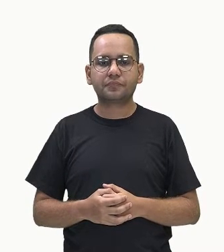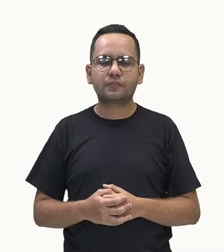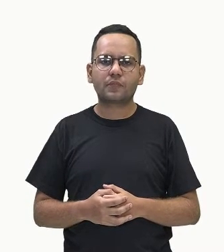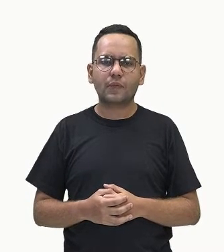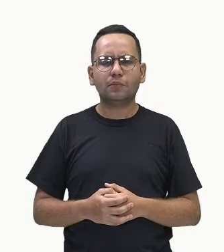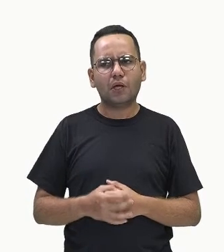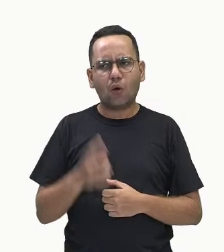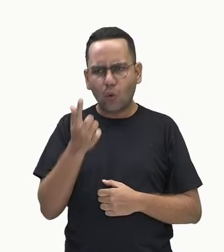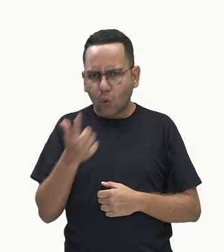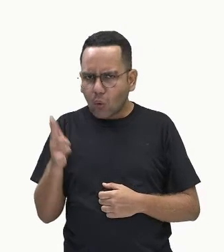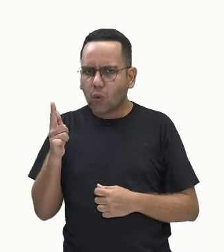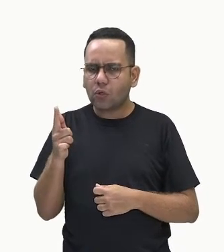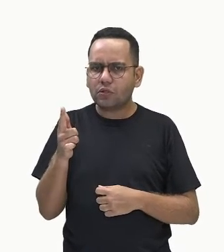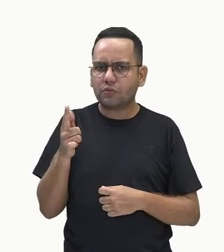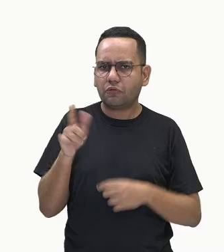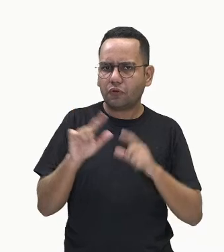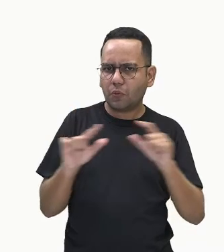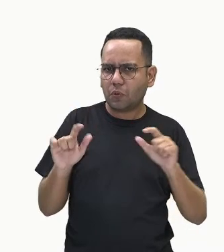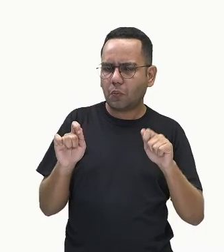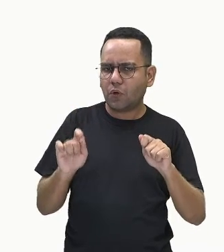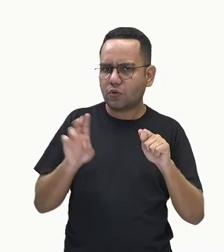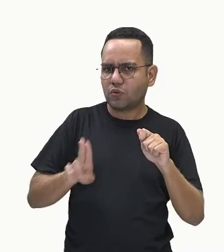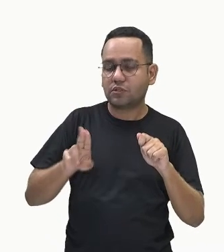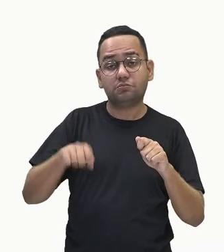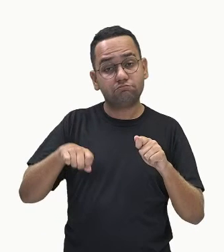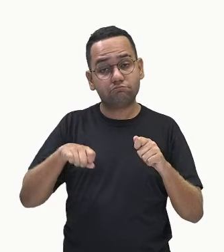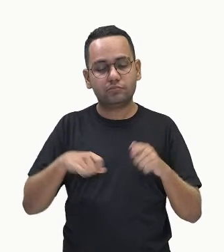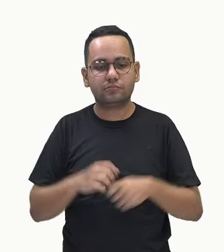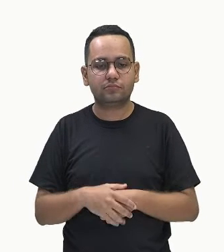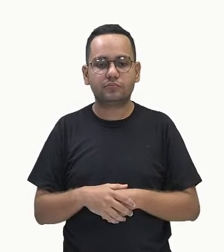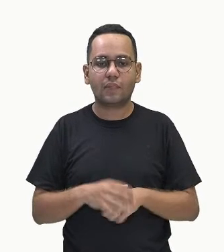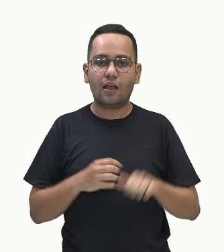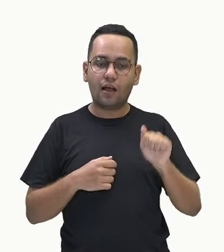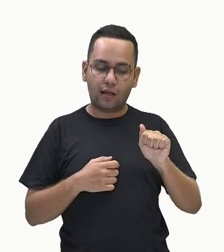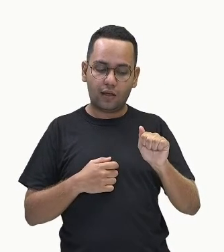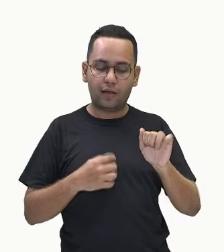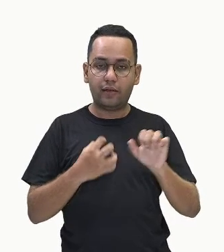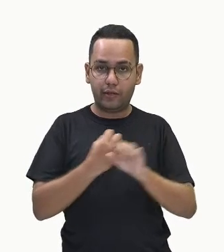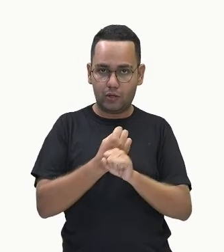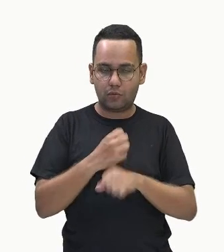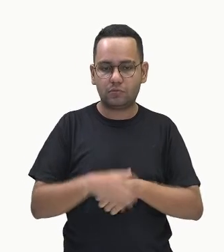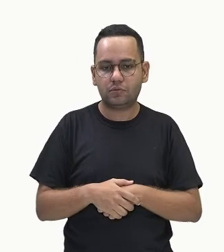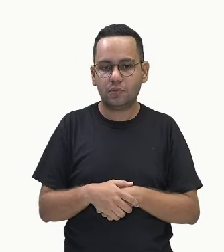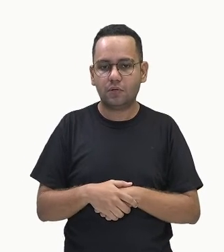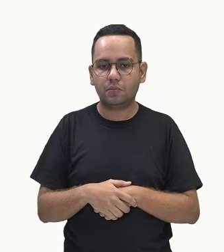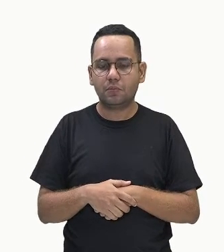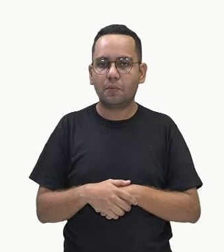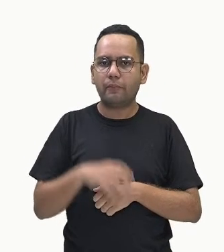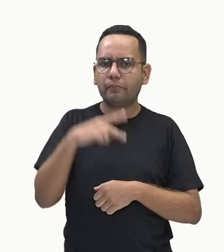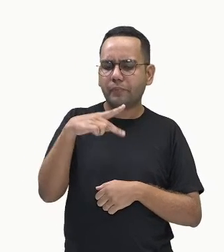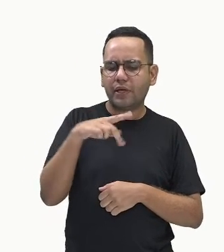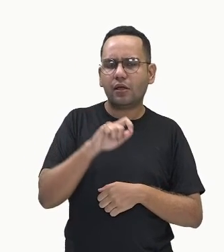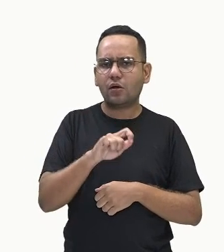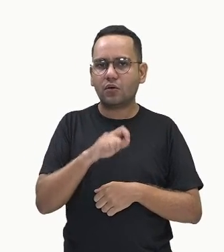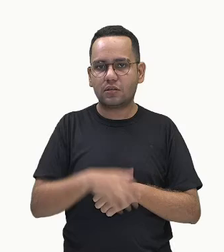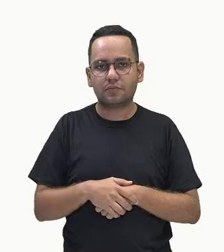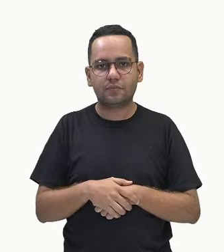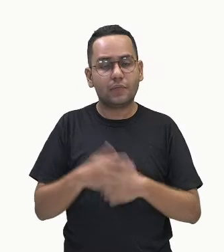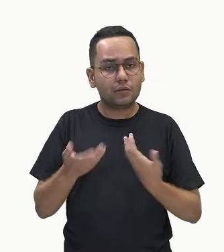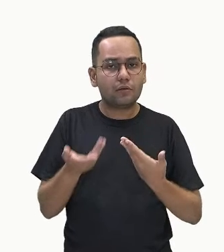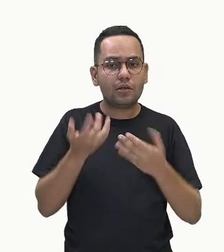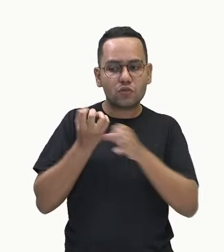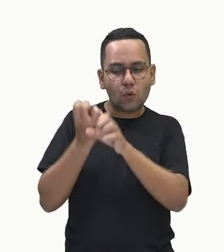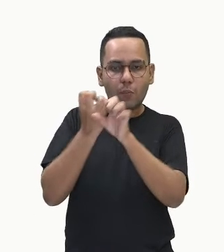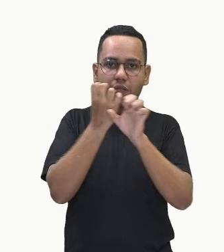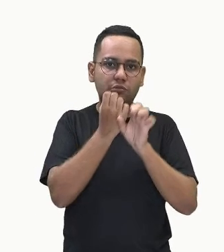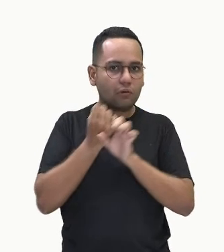posso reescrever isso aqui como sendo, o que é o perímetro mesmo? É a soma de todos os lados.